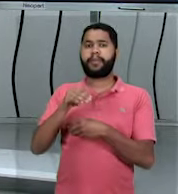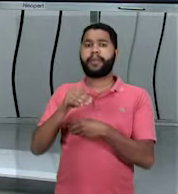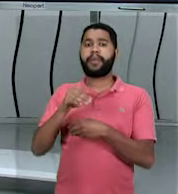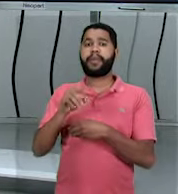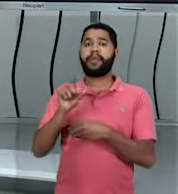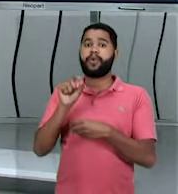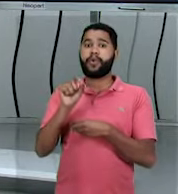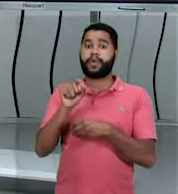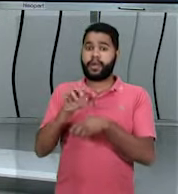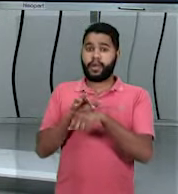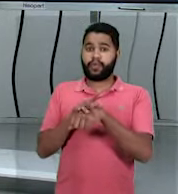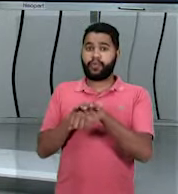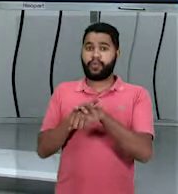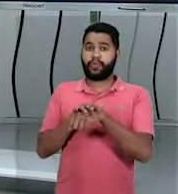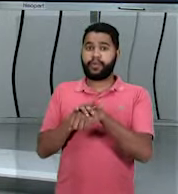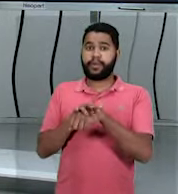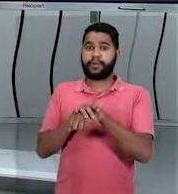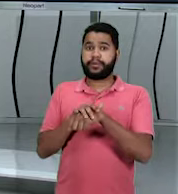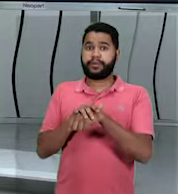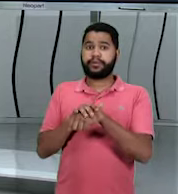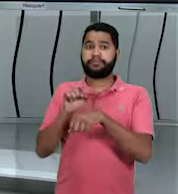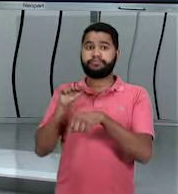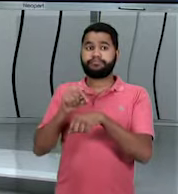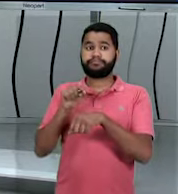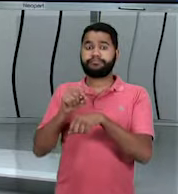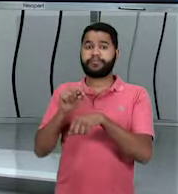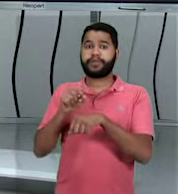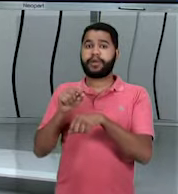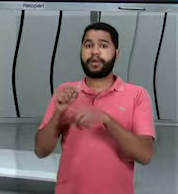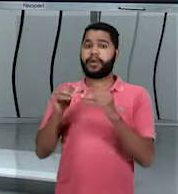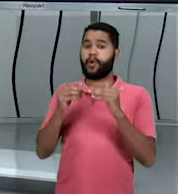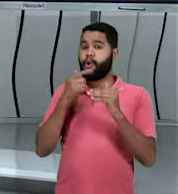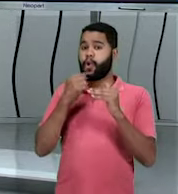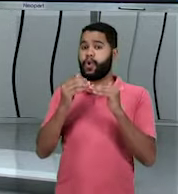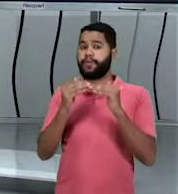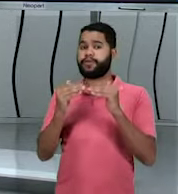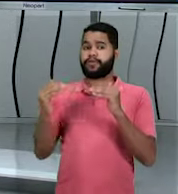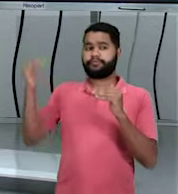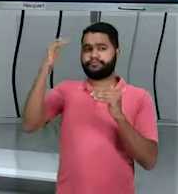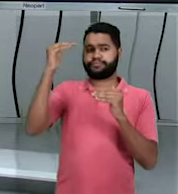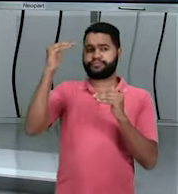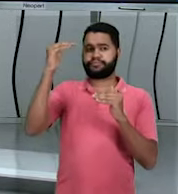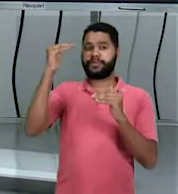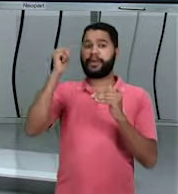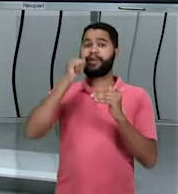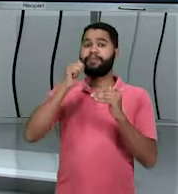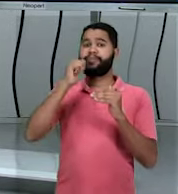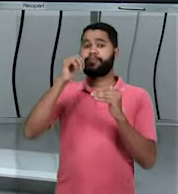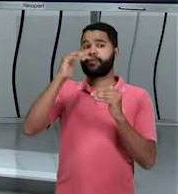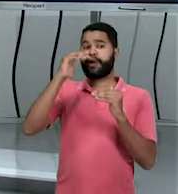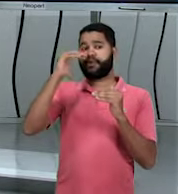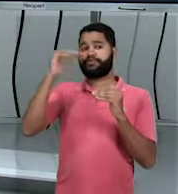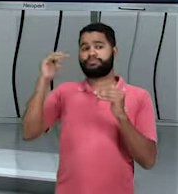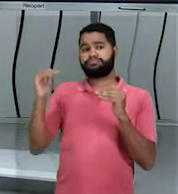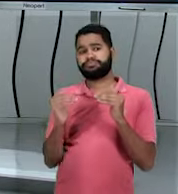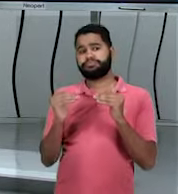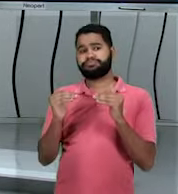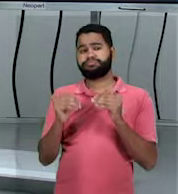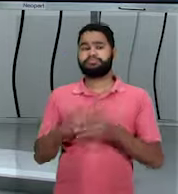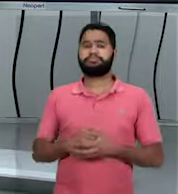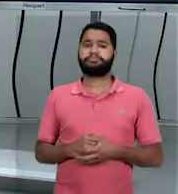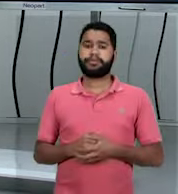com que essa doença seja, então, dominante nos homens e recessiva nas